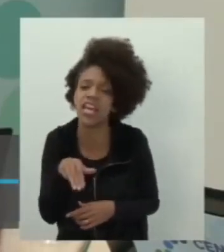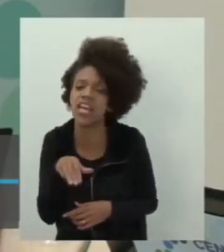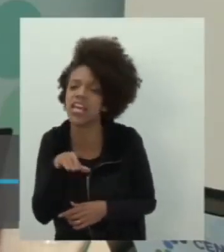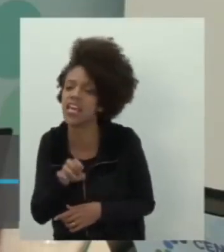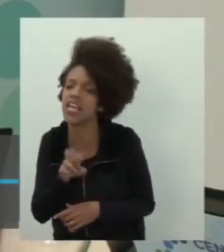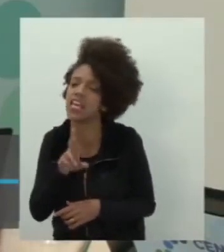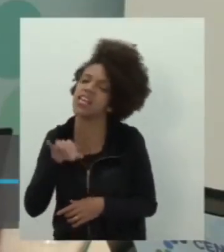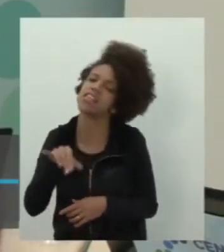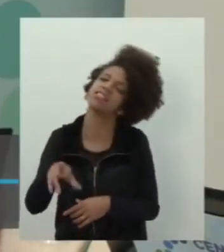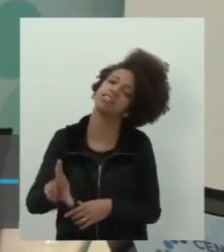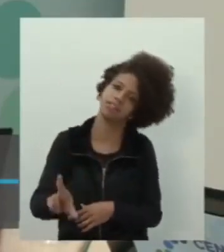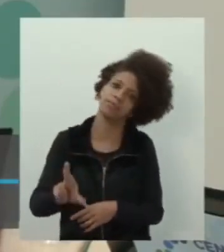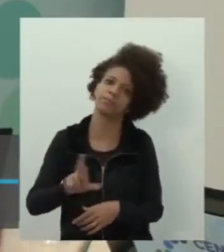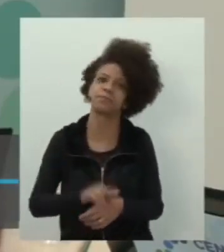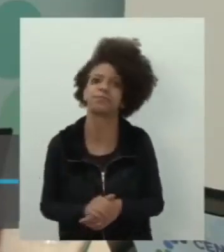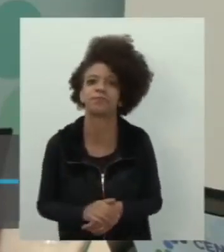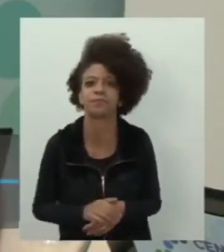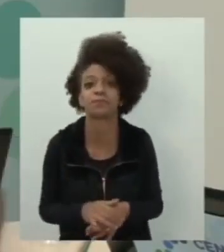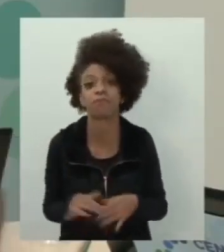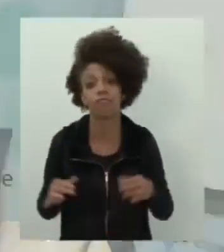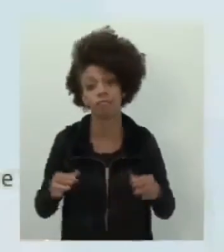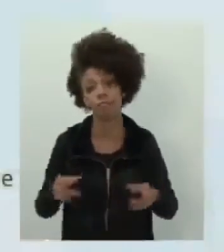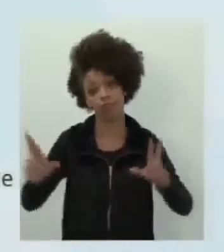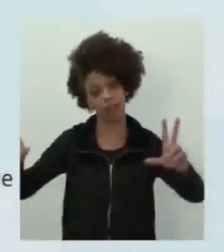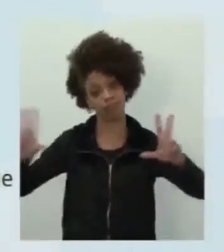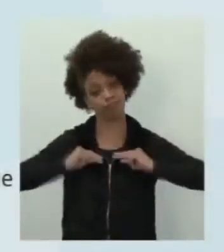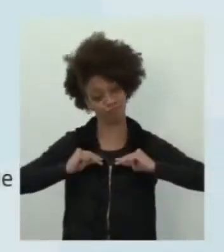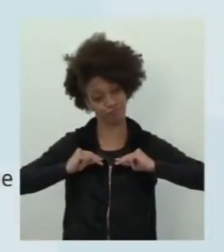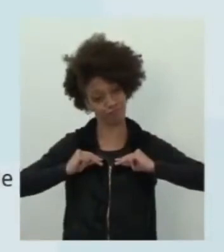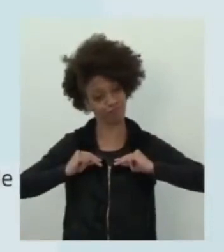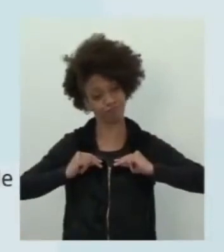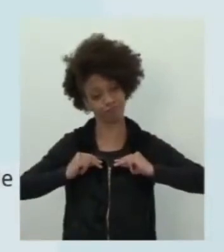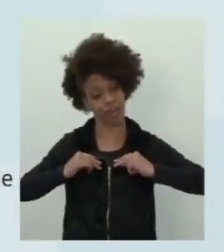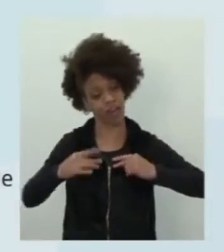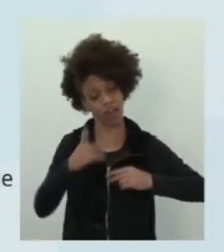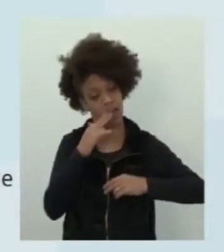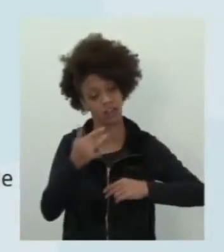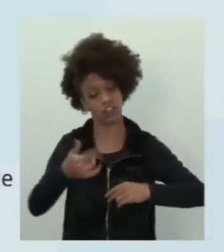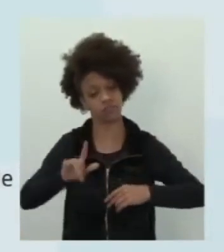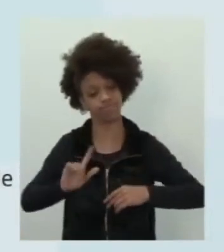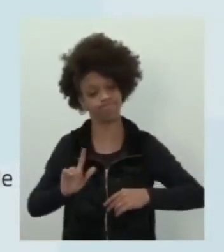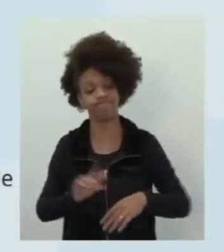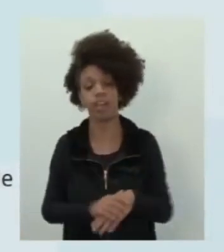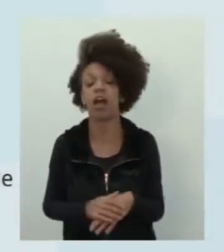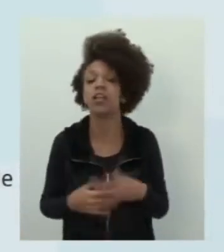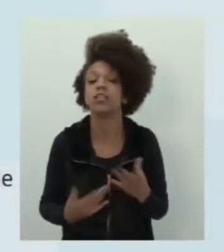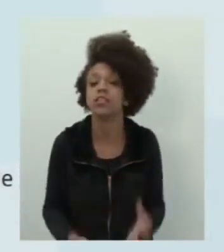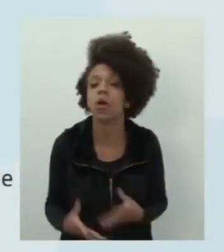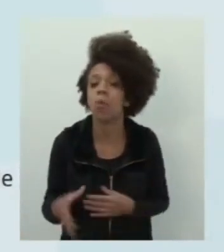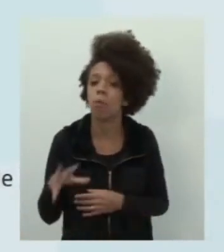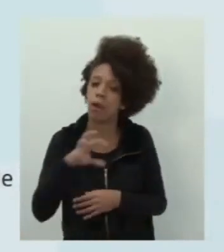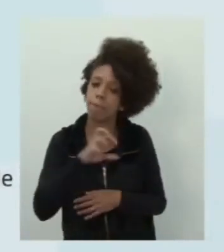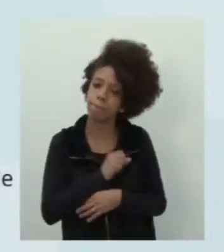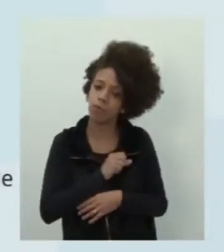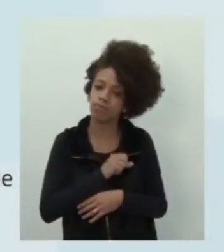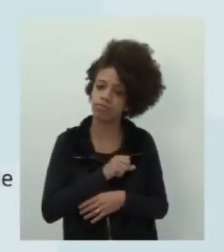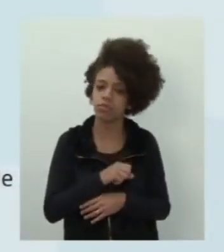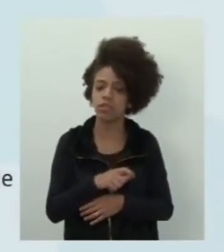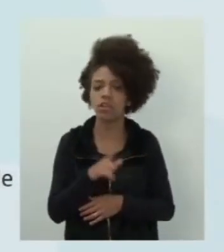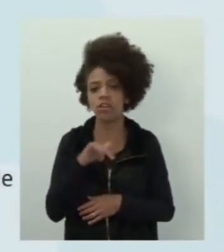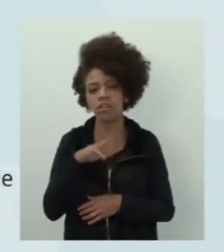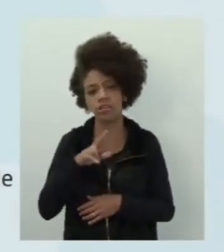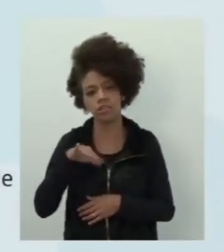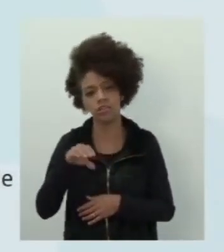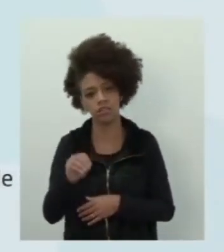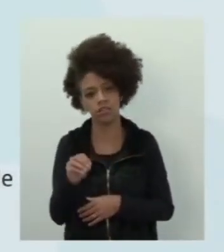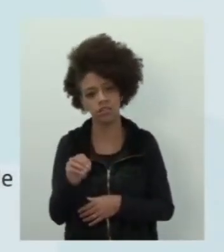isso é muito importante para vocês agora. Olha só, numa cantiga de amor, O eu lírico é sempre masculino. Olha, a palavra eu